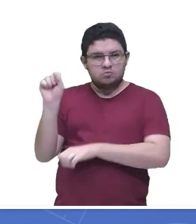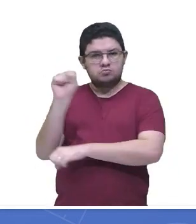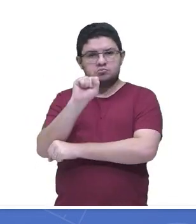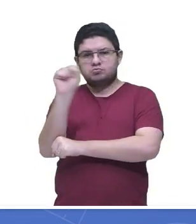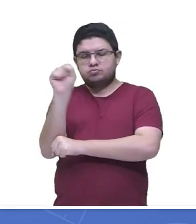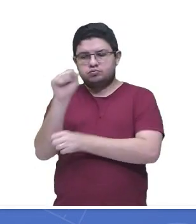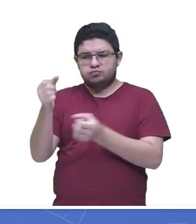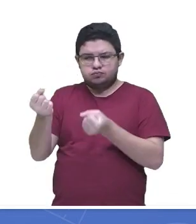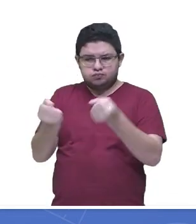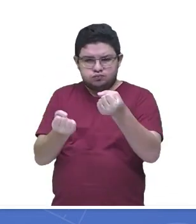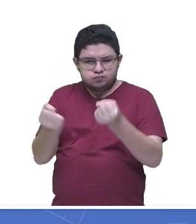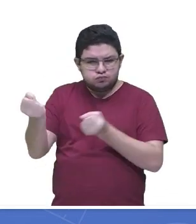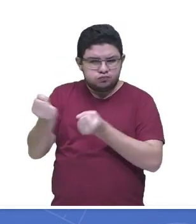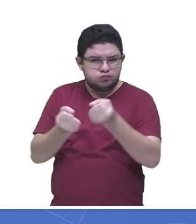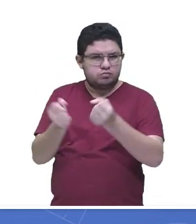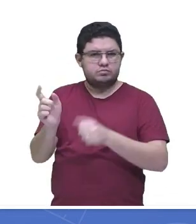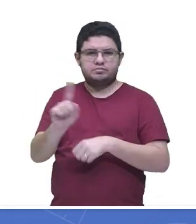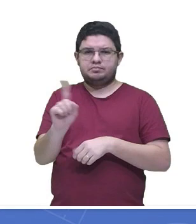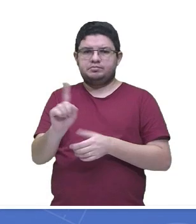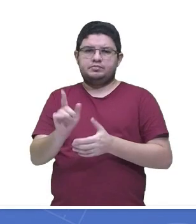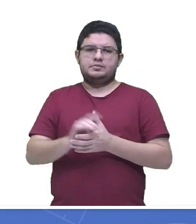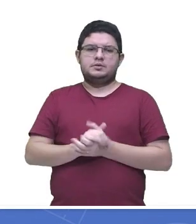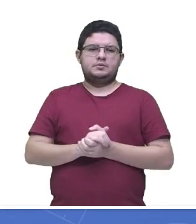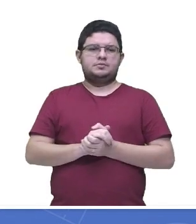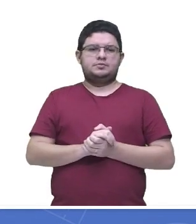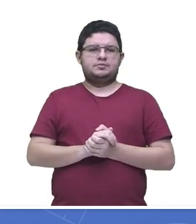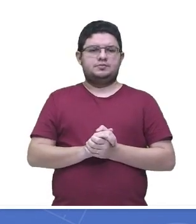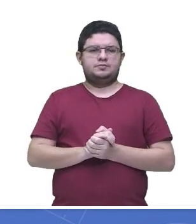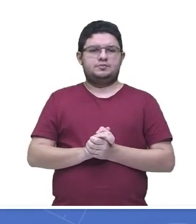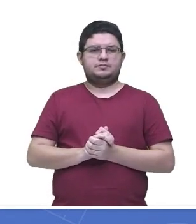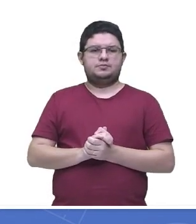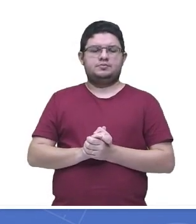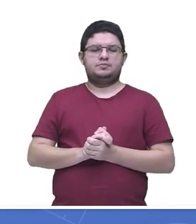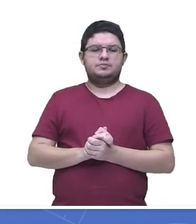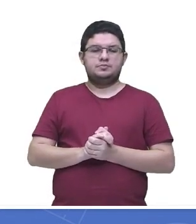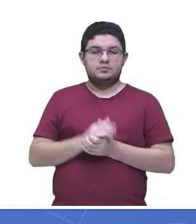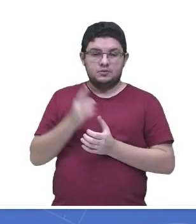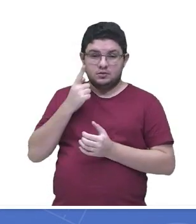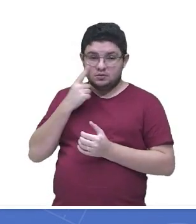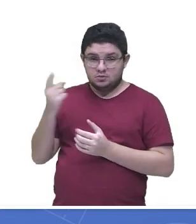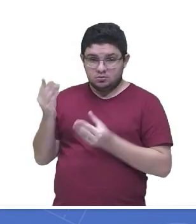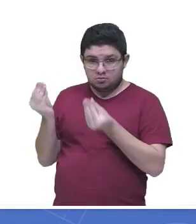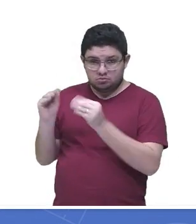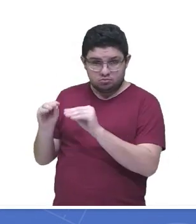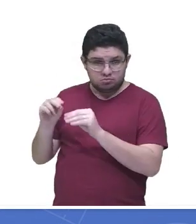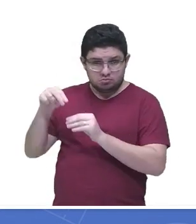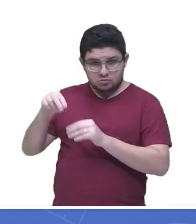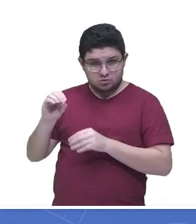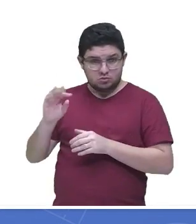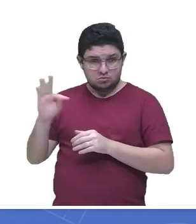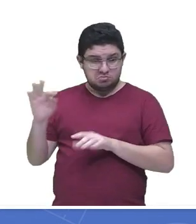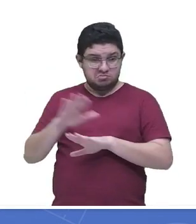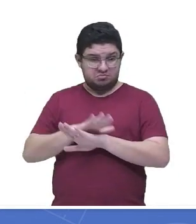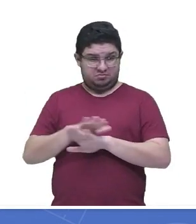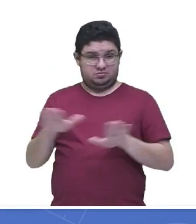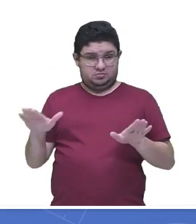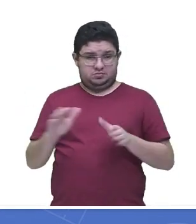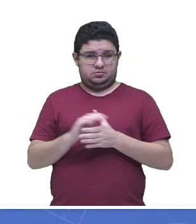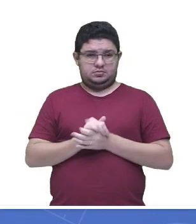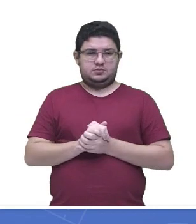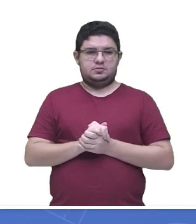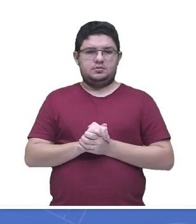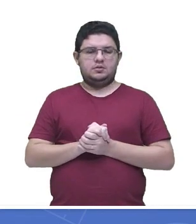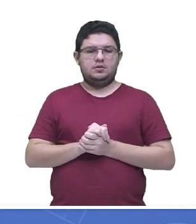negativa. Então, o que eu faço? Acrescento a palavra not. Só isso. No exemplo a seguir, ainda com a